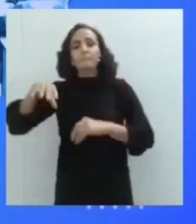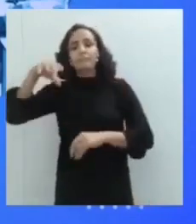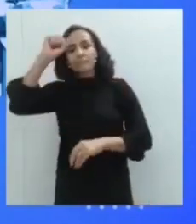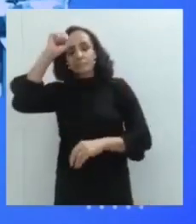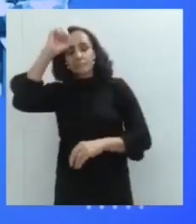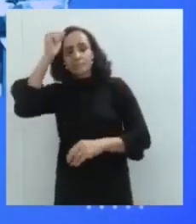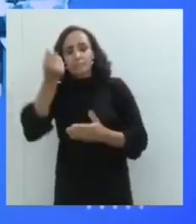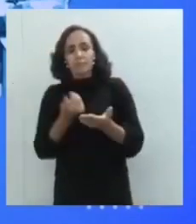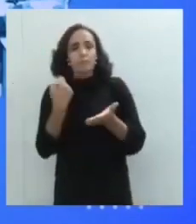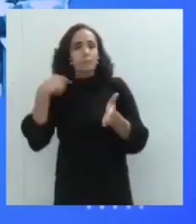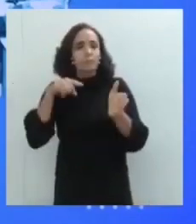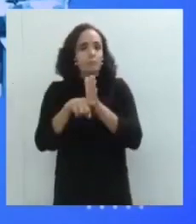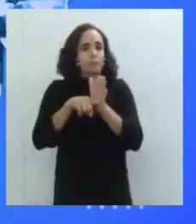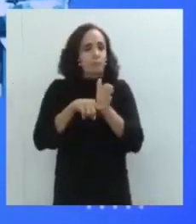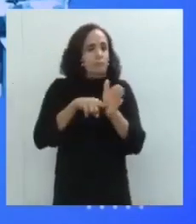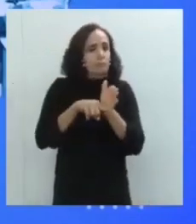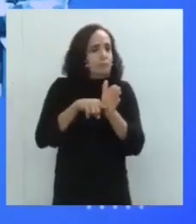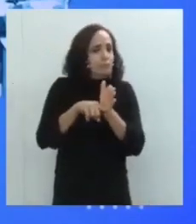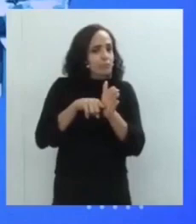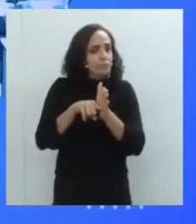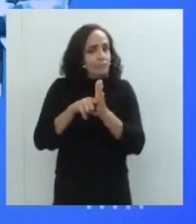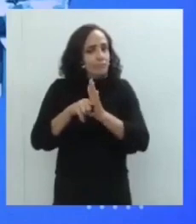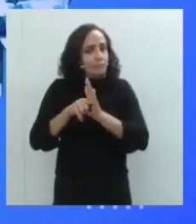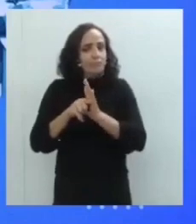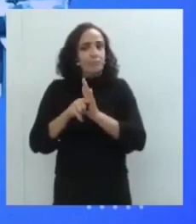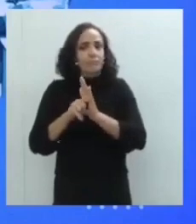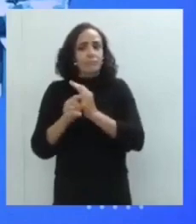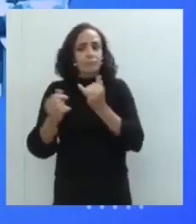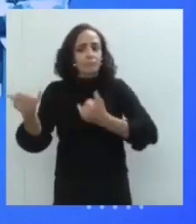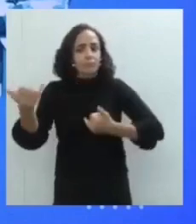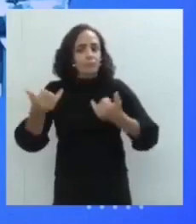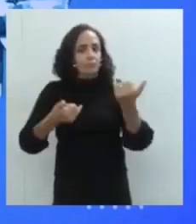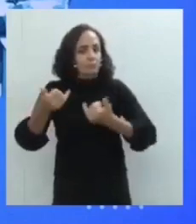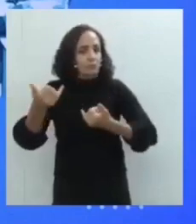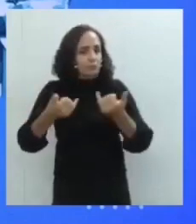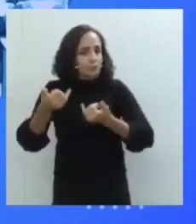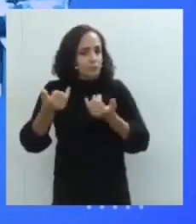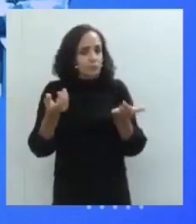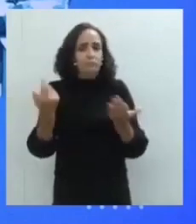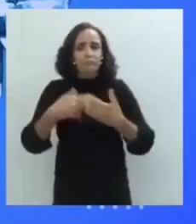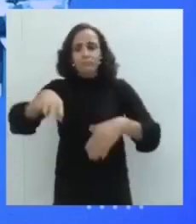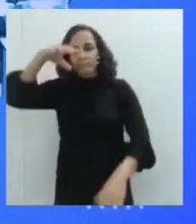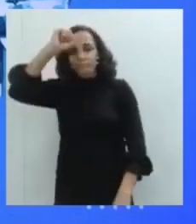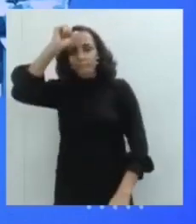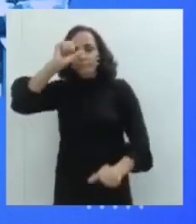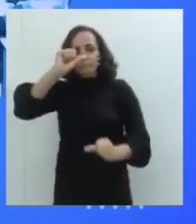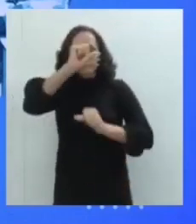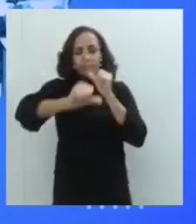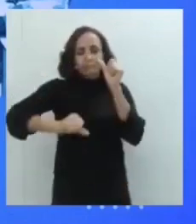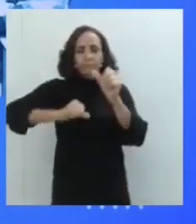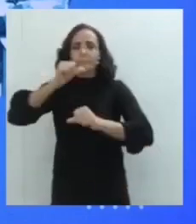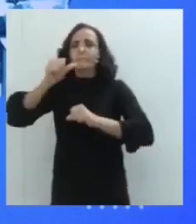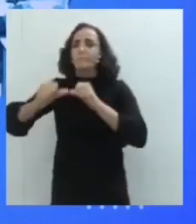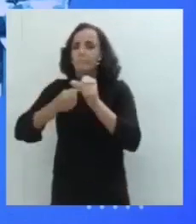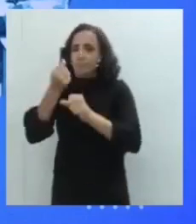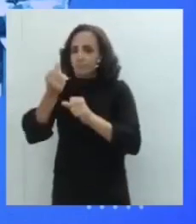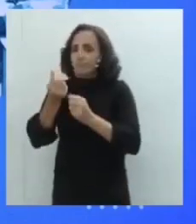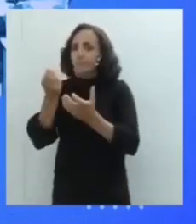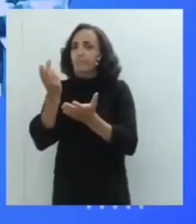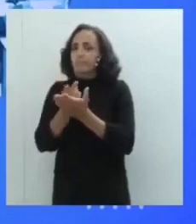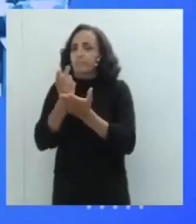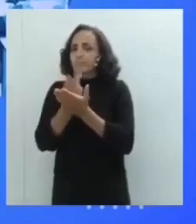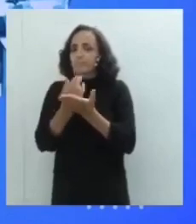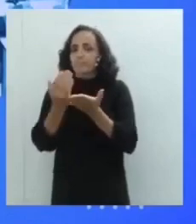a consultar, verificar a informação do banco de dados, vai aprender também a alterar aquela informação já